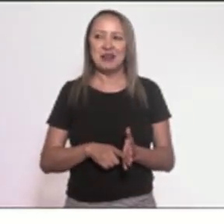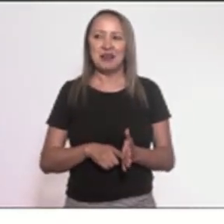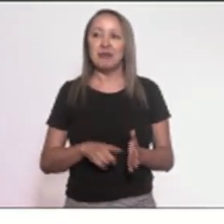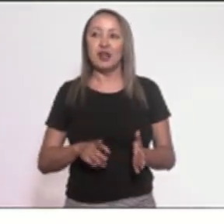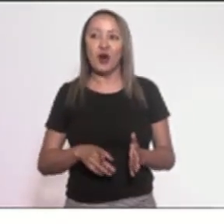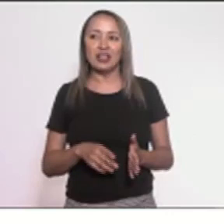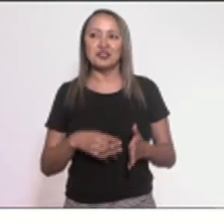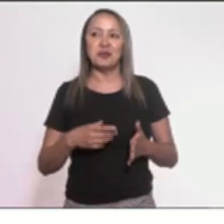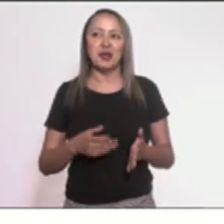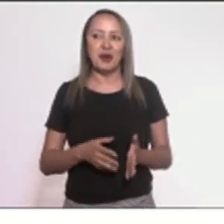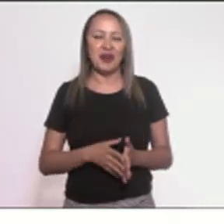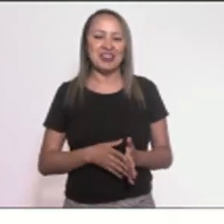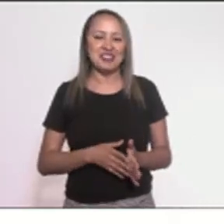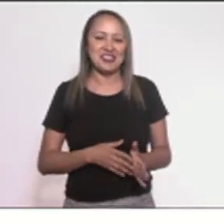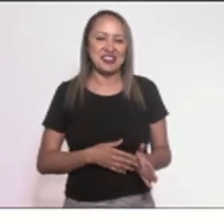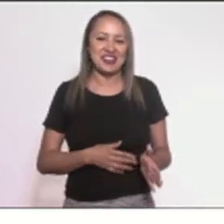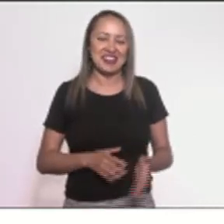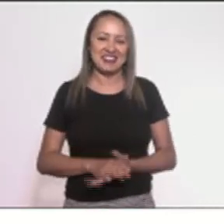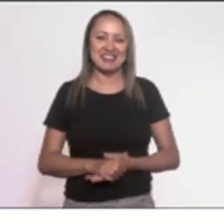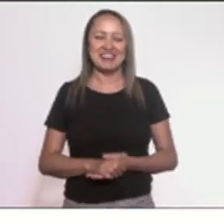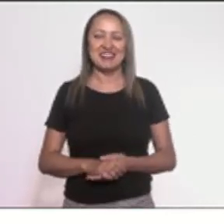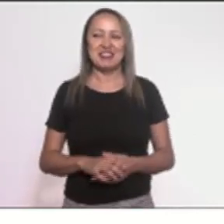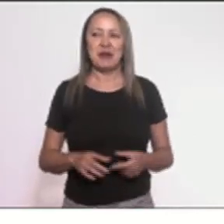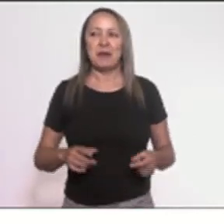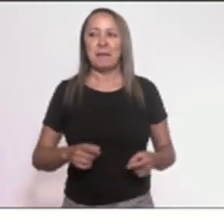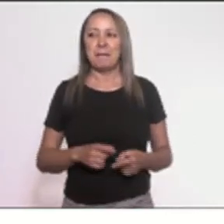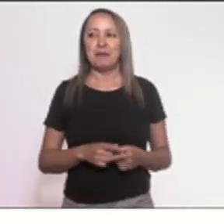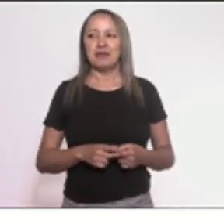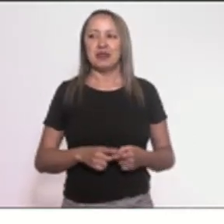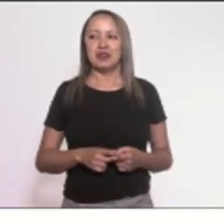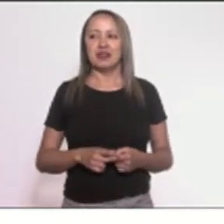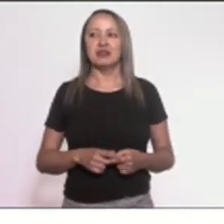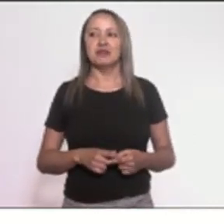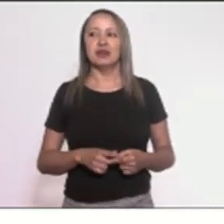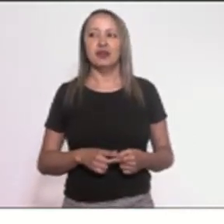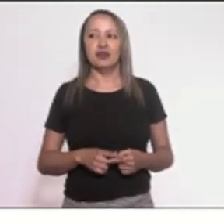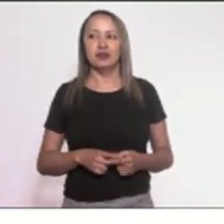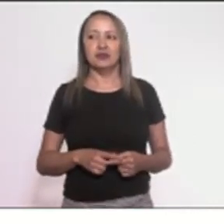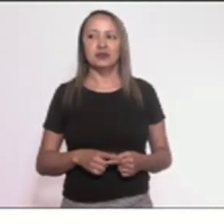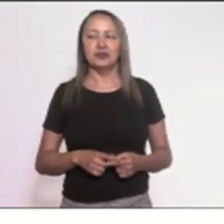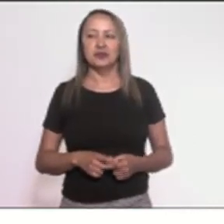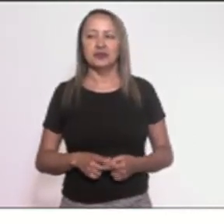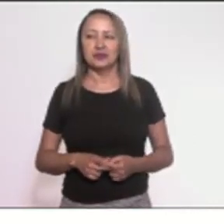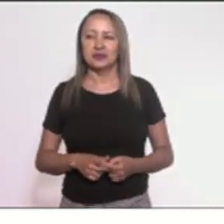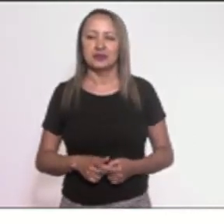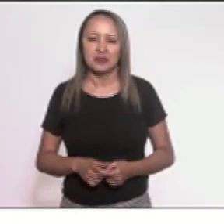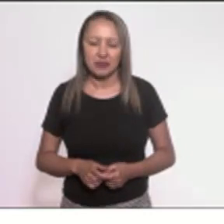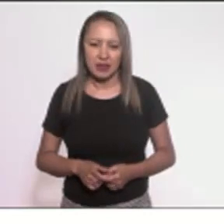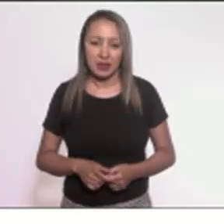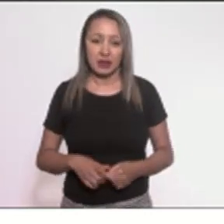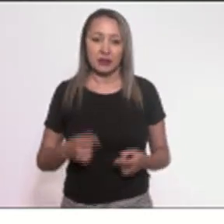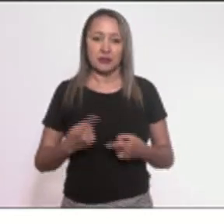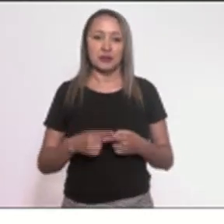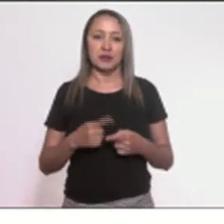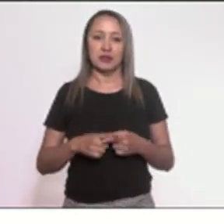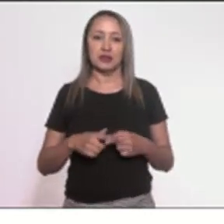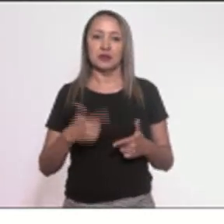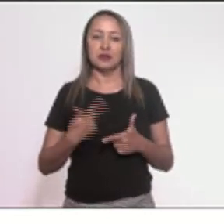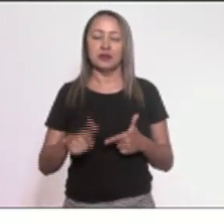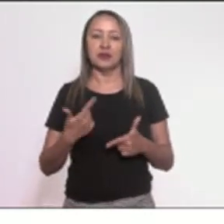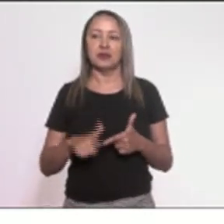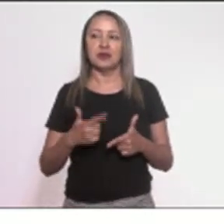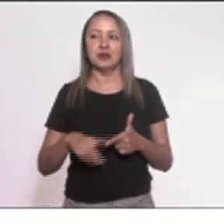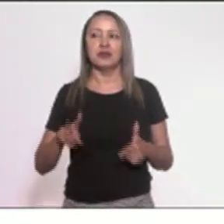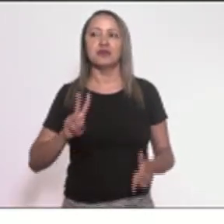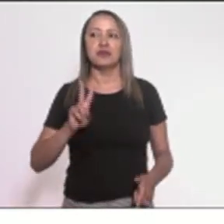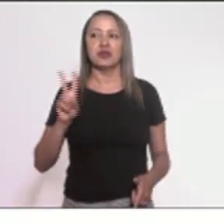a reprovação dessas contas, porque é inadmissível o Estado estar do jeito que está, com as contas com déficit nesse valor. E eu queria